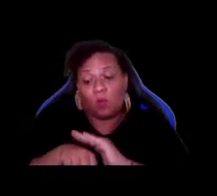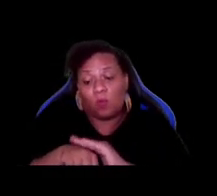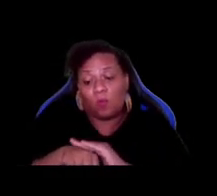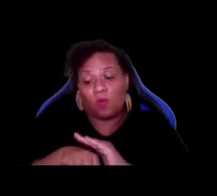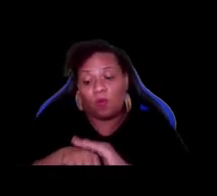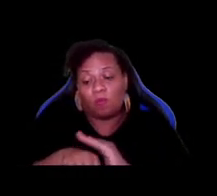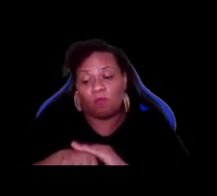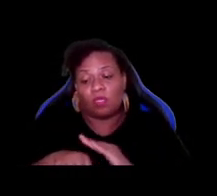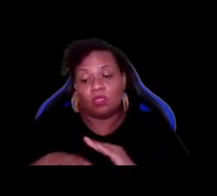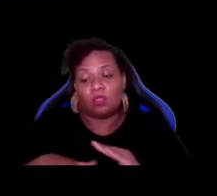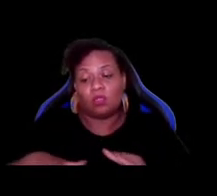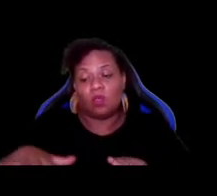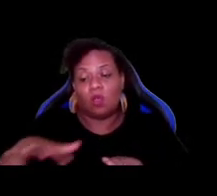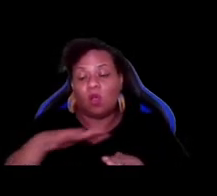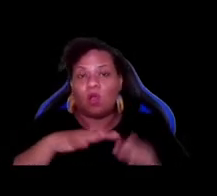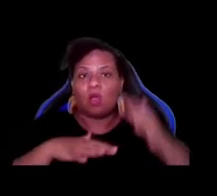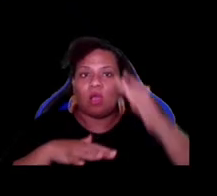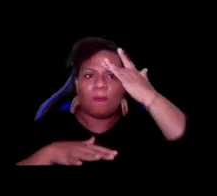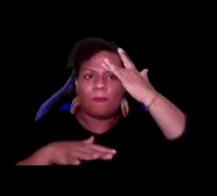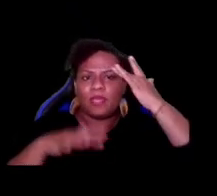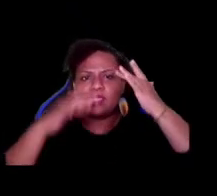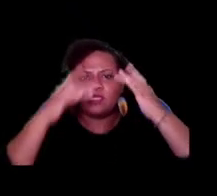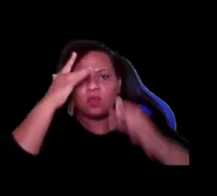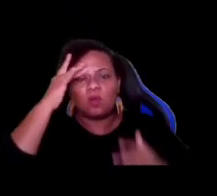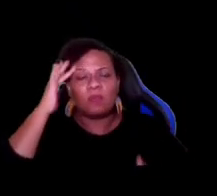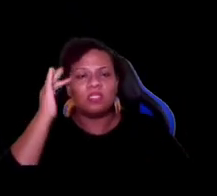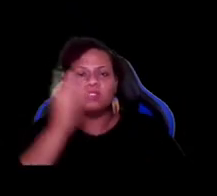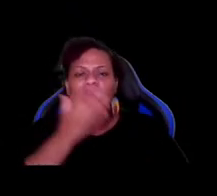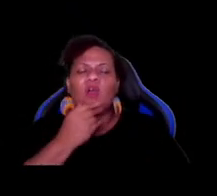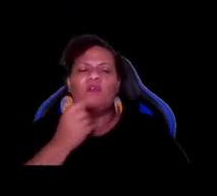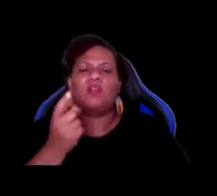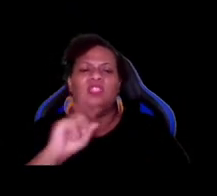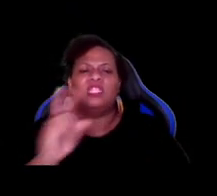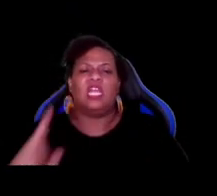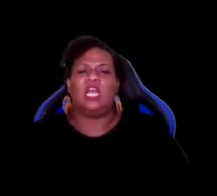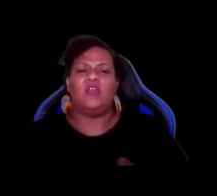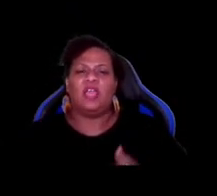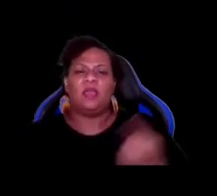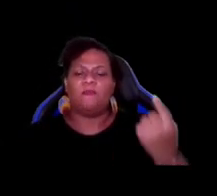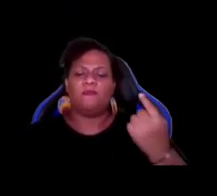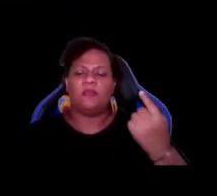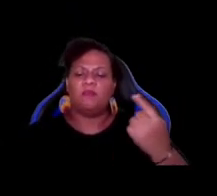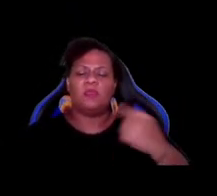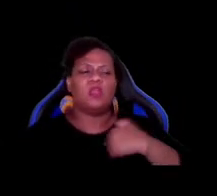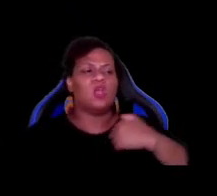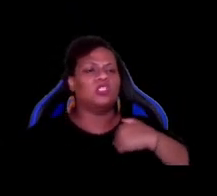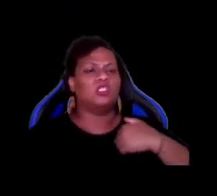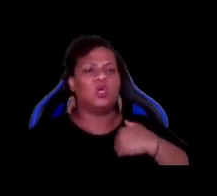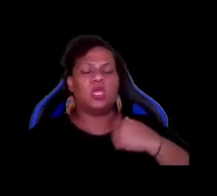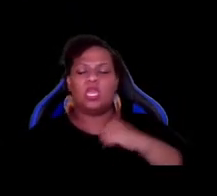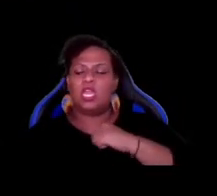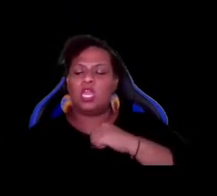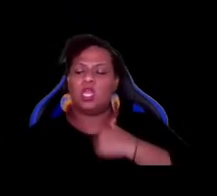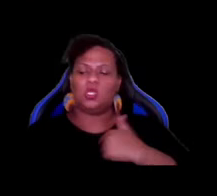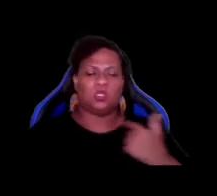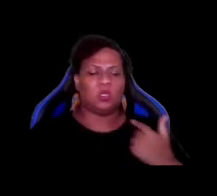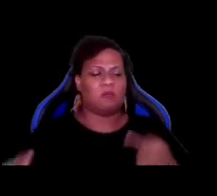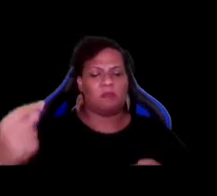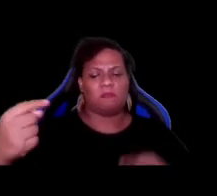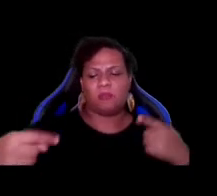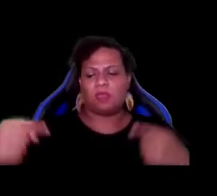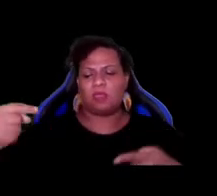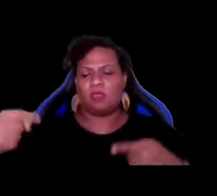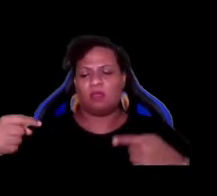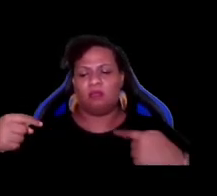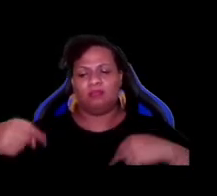uma galera dos homens, né, falou: não, quem vai tocar primeiro agora sou eu. E a gente já